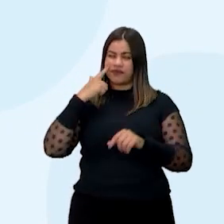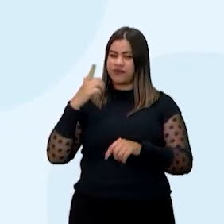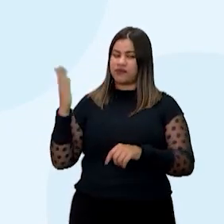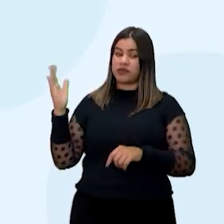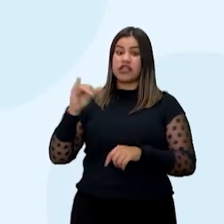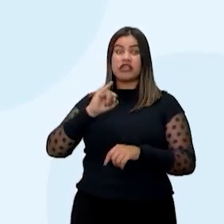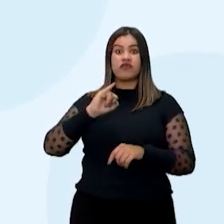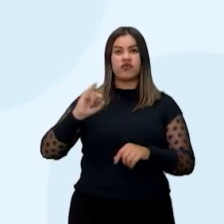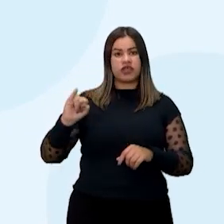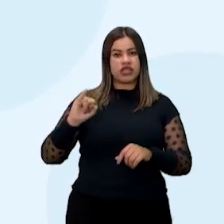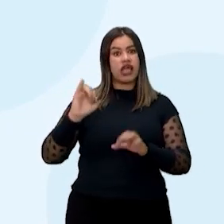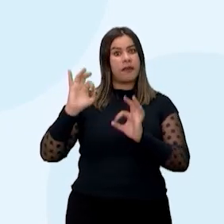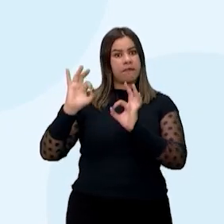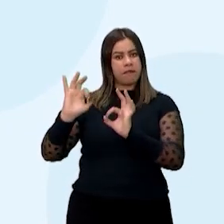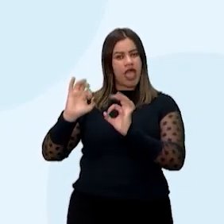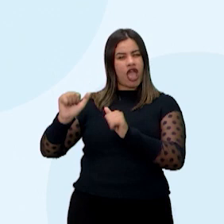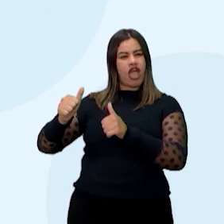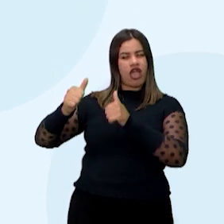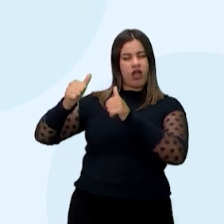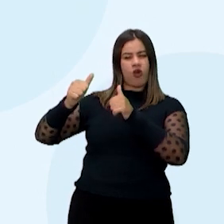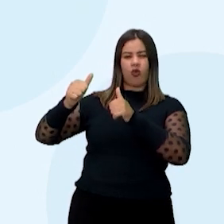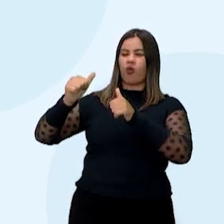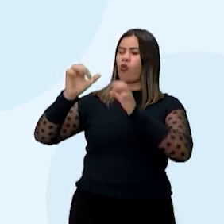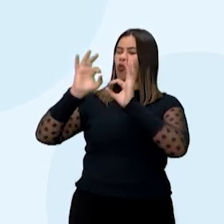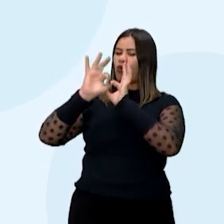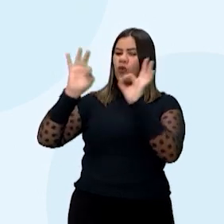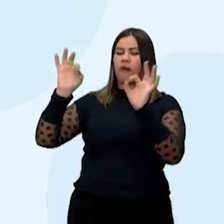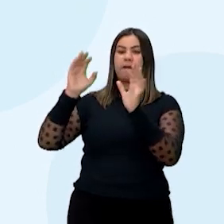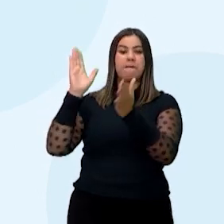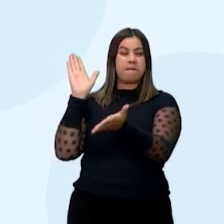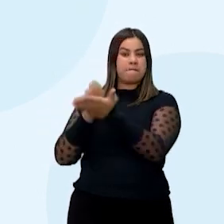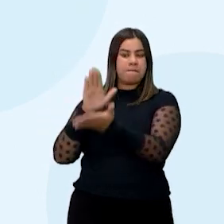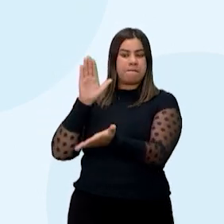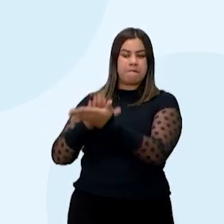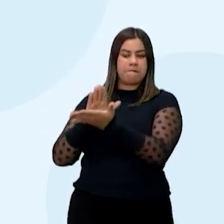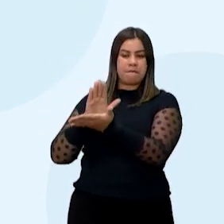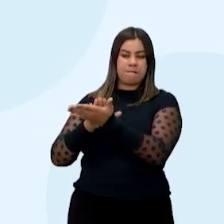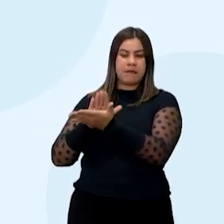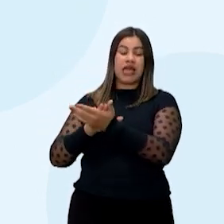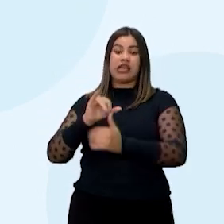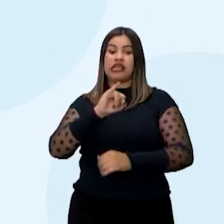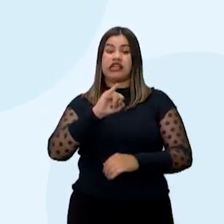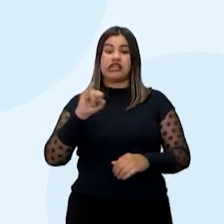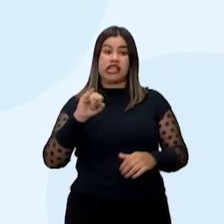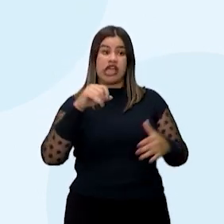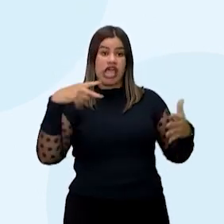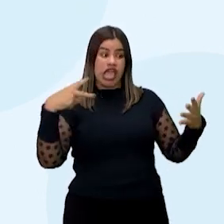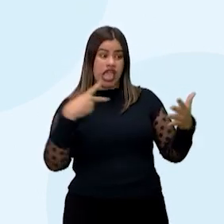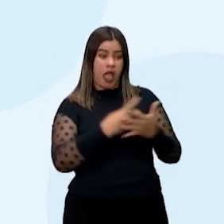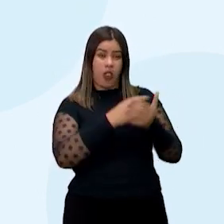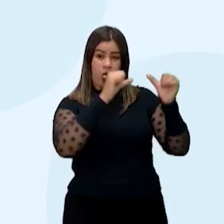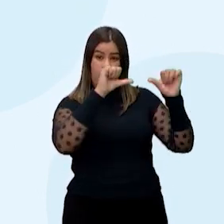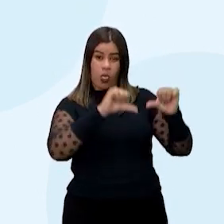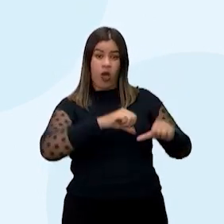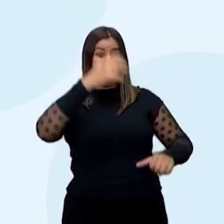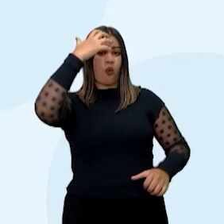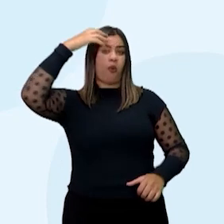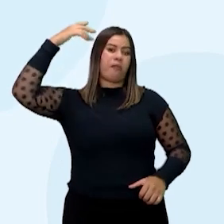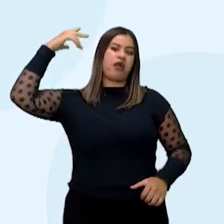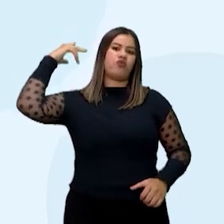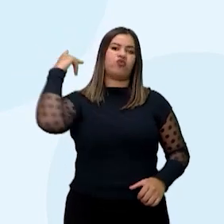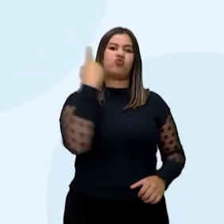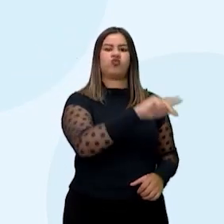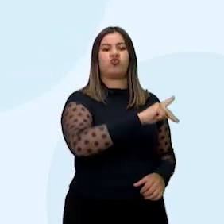bem, ótimo, você é um empreendedor, parabéns. Se você se deu mal, a culpa é sua.